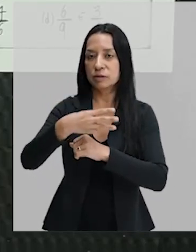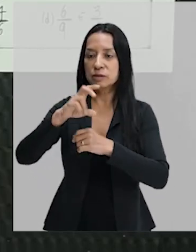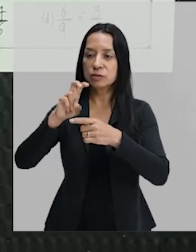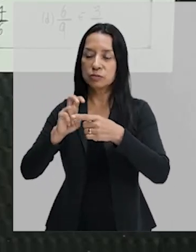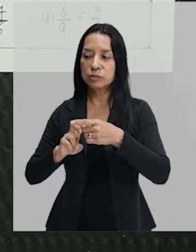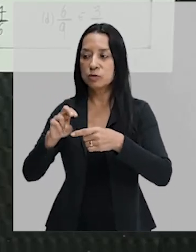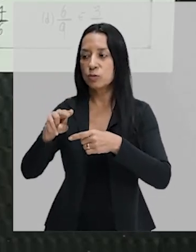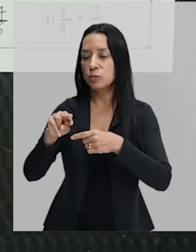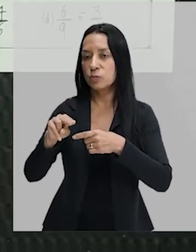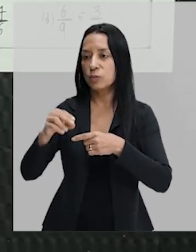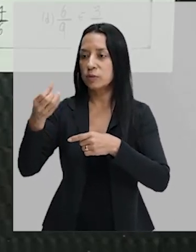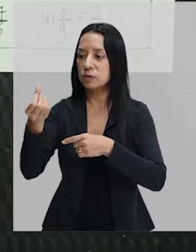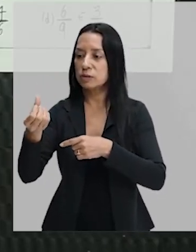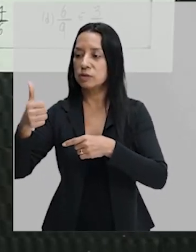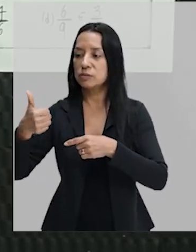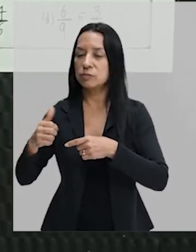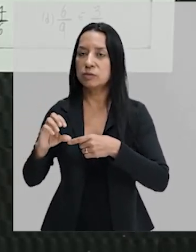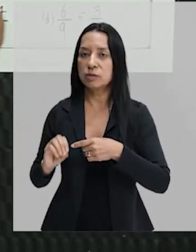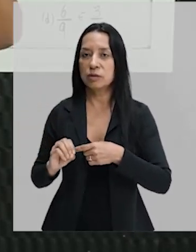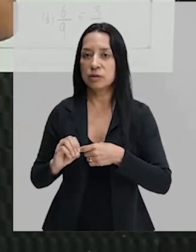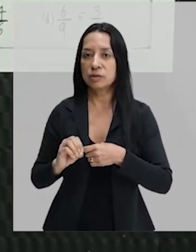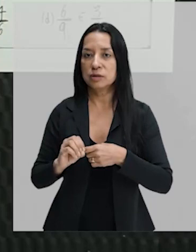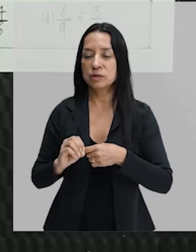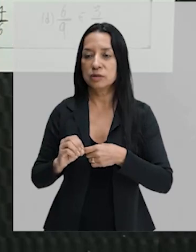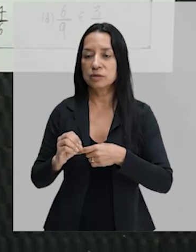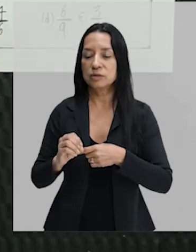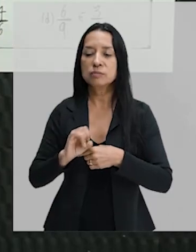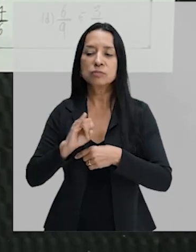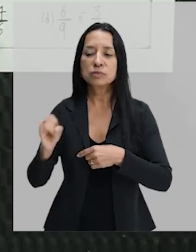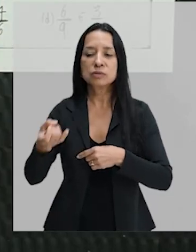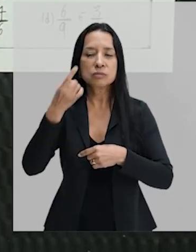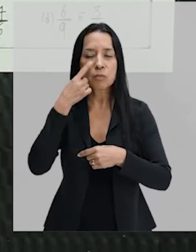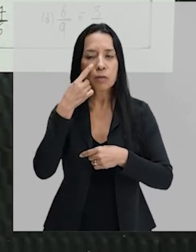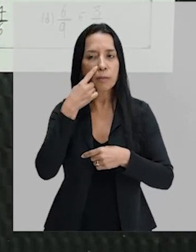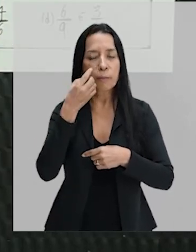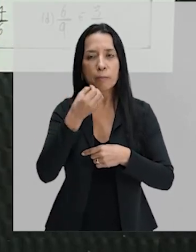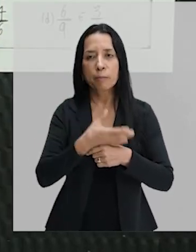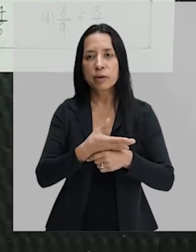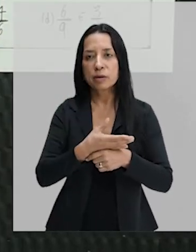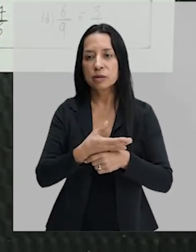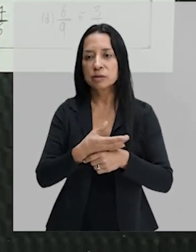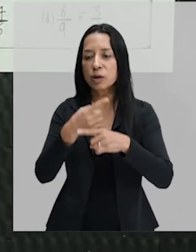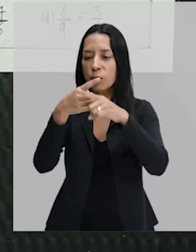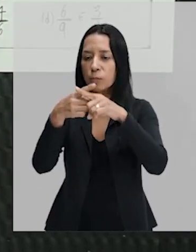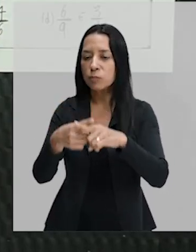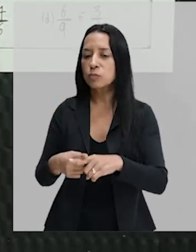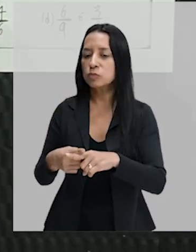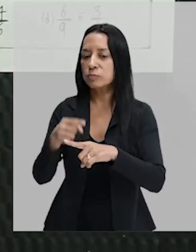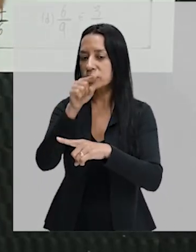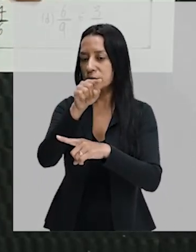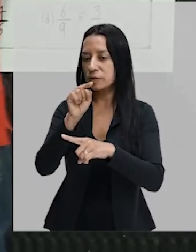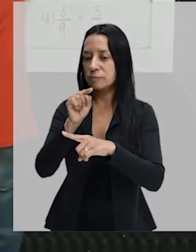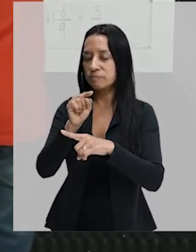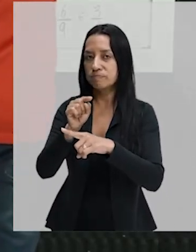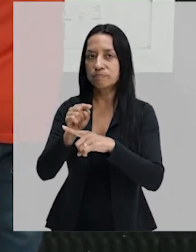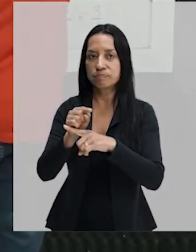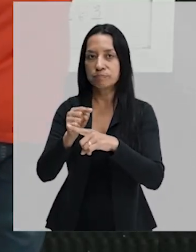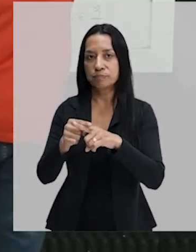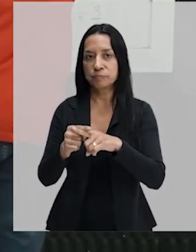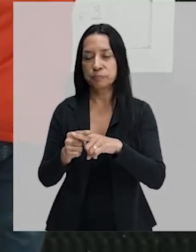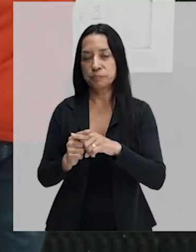sobre 10. Se você reparar bem, se eu multiplicar um extremo pelo outro, vou multiplicar aqui o